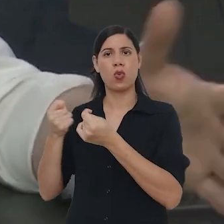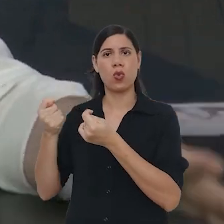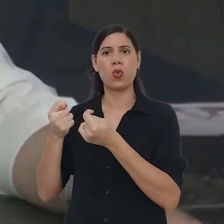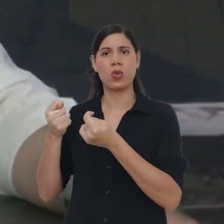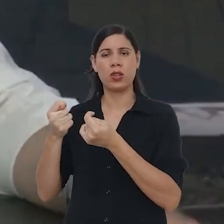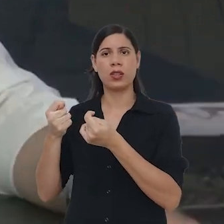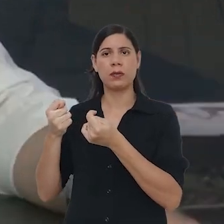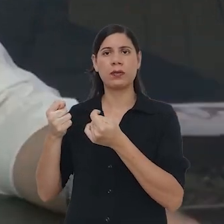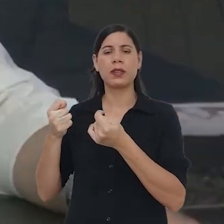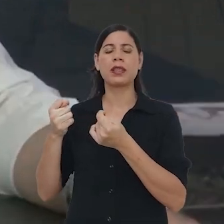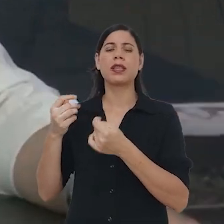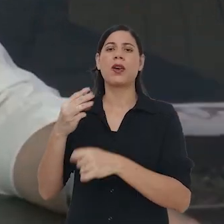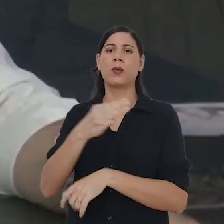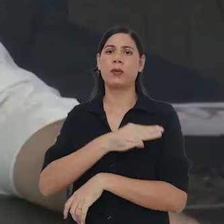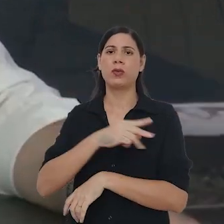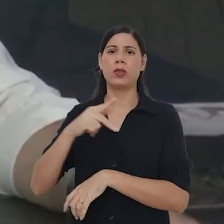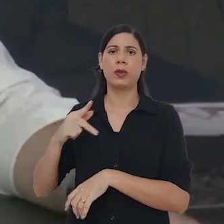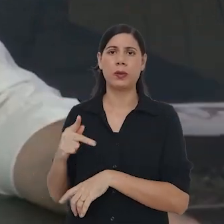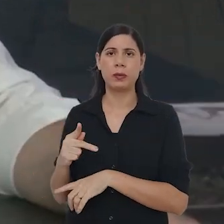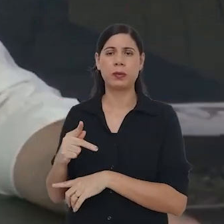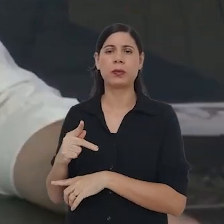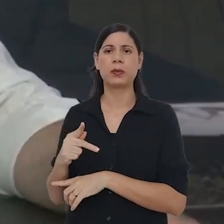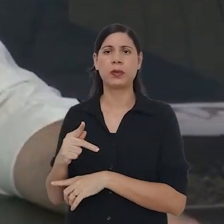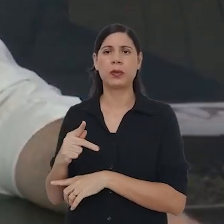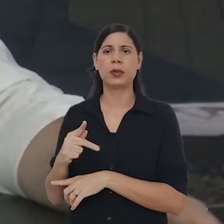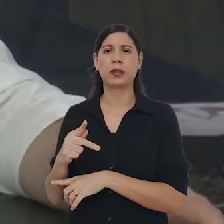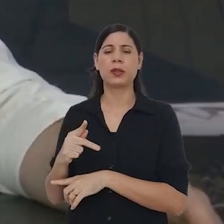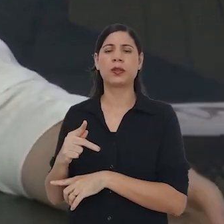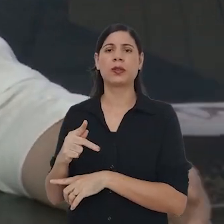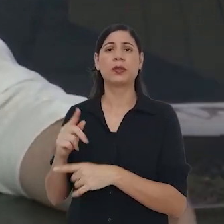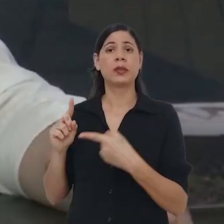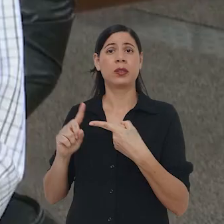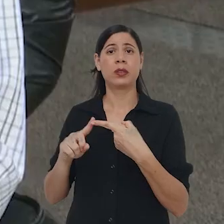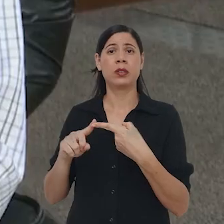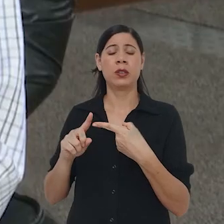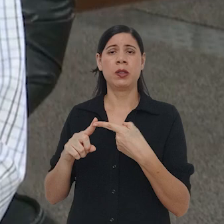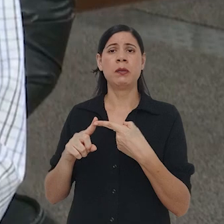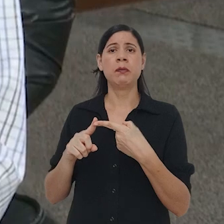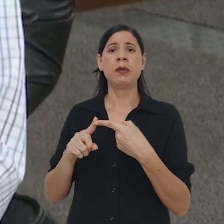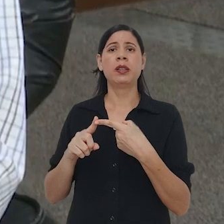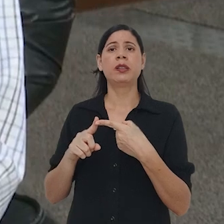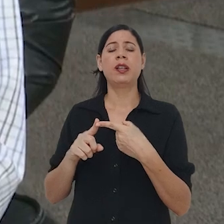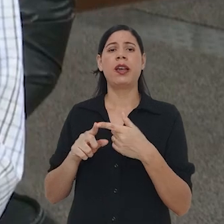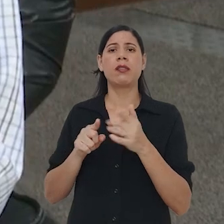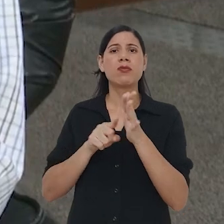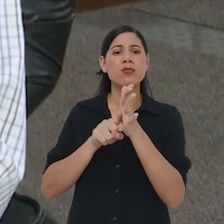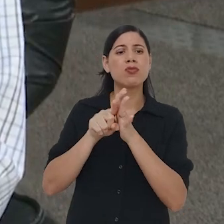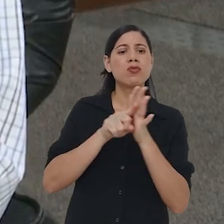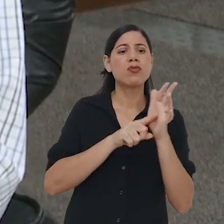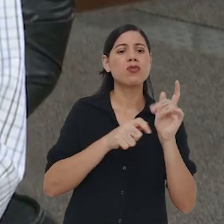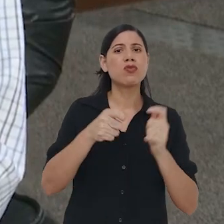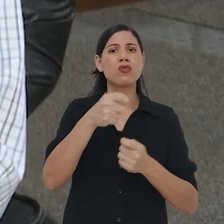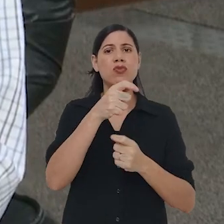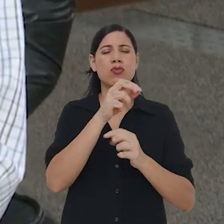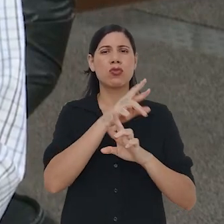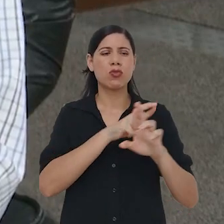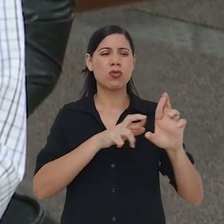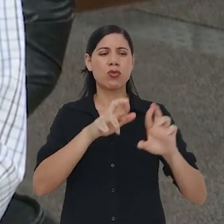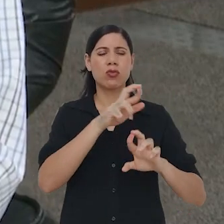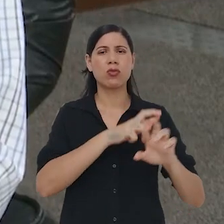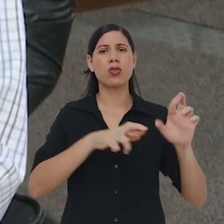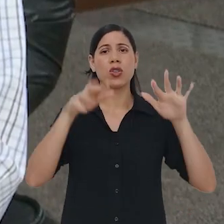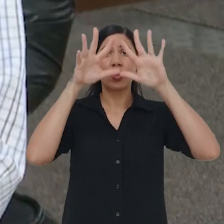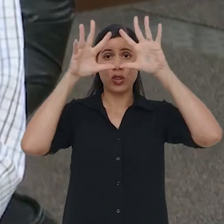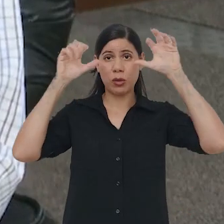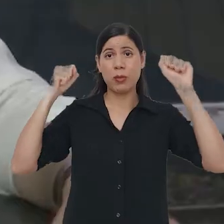feito pelo Ministério Público e a gente também tem auditorias constantes do Tribunal de Contas